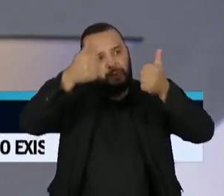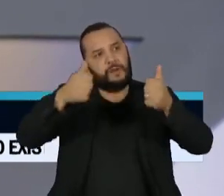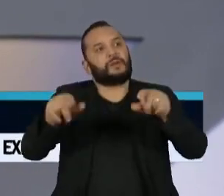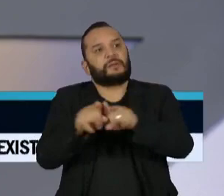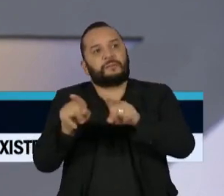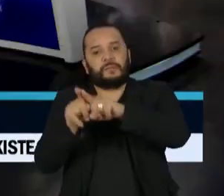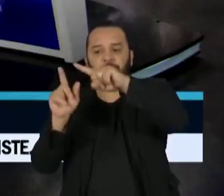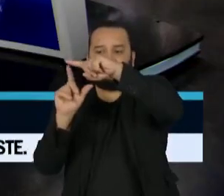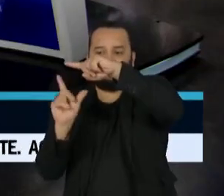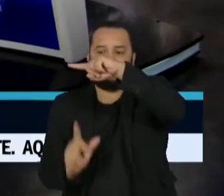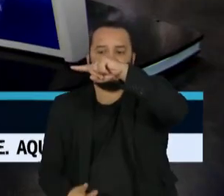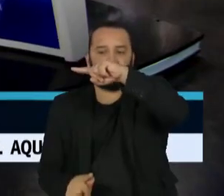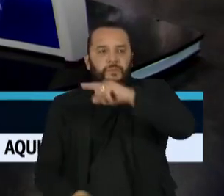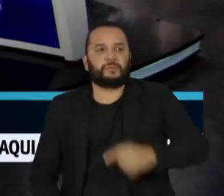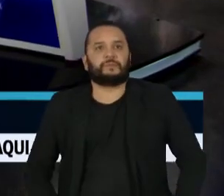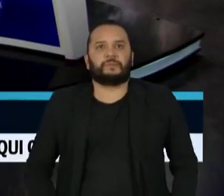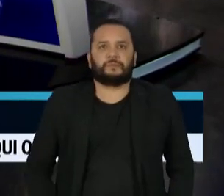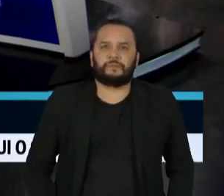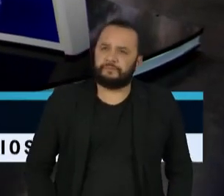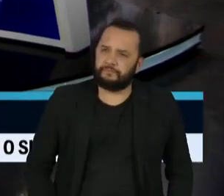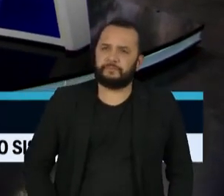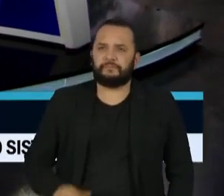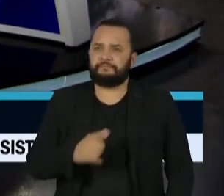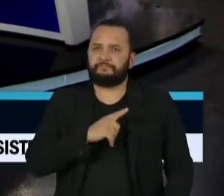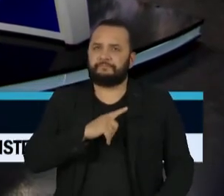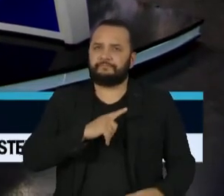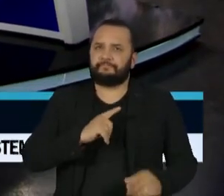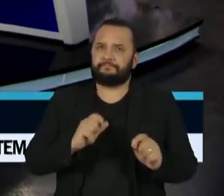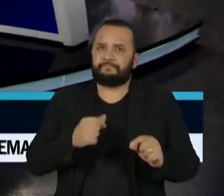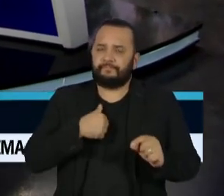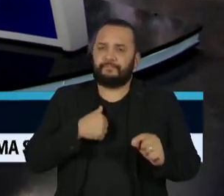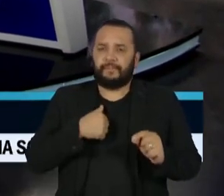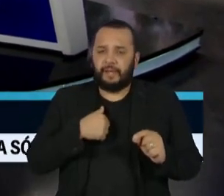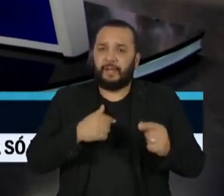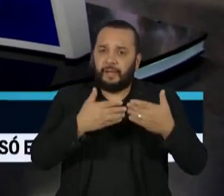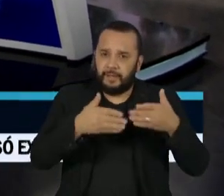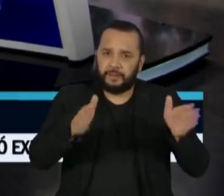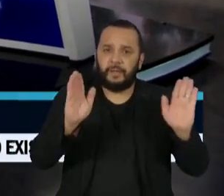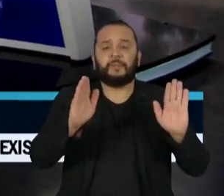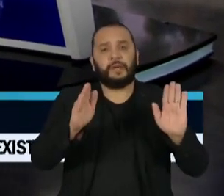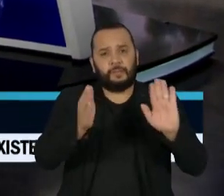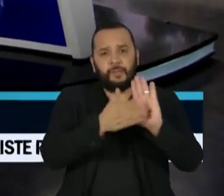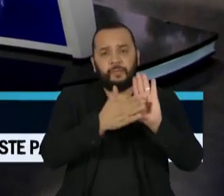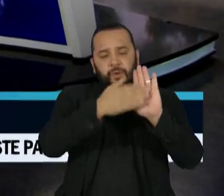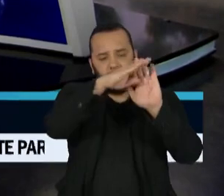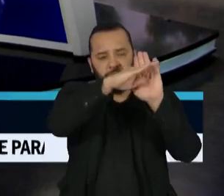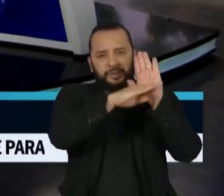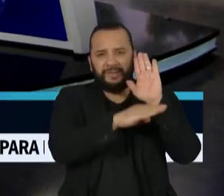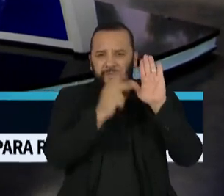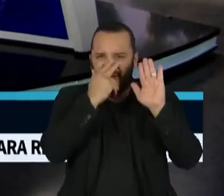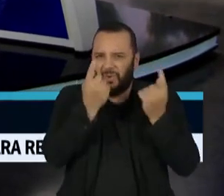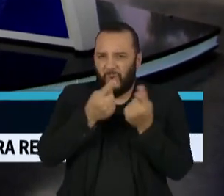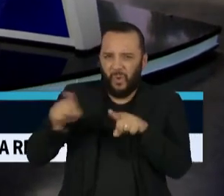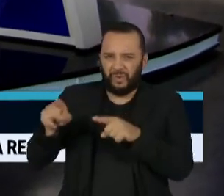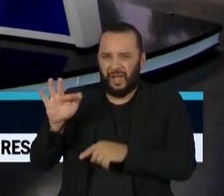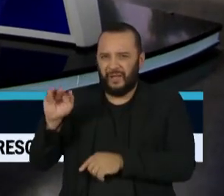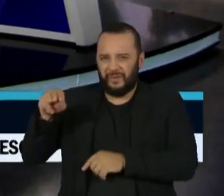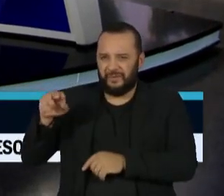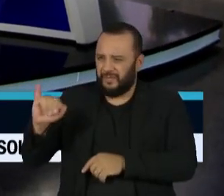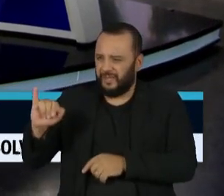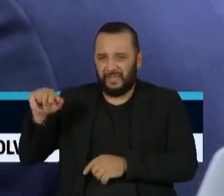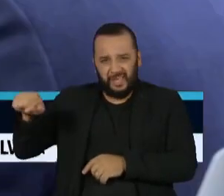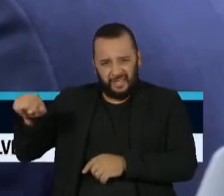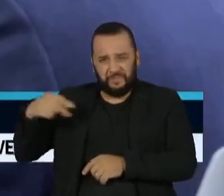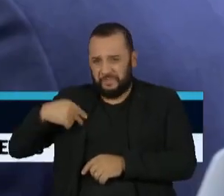Mercosul. Agora, Gessner, com o lançamento do pacote, a Argentina está desafiando o FMI, que pediu contenção de gastos. Pode